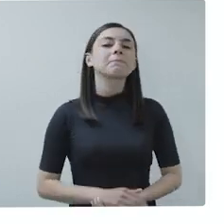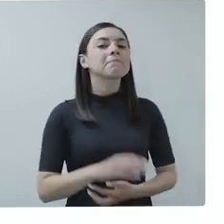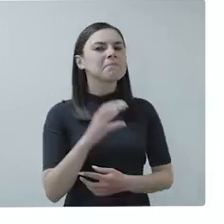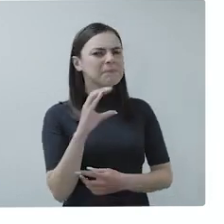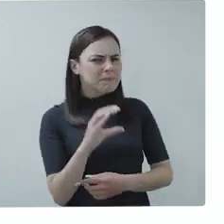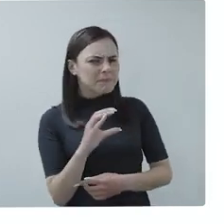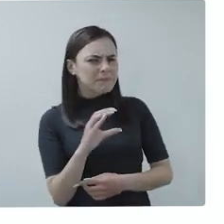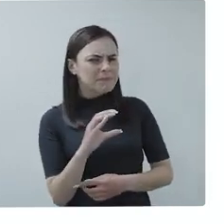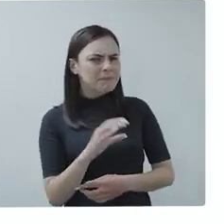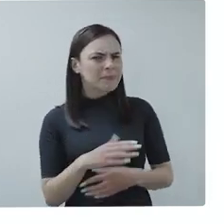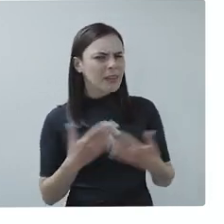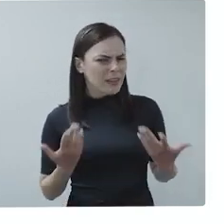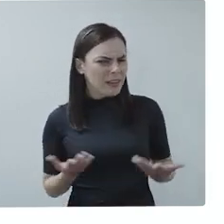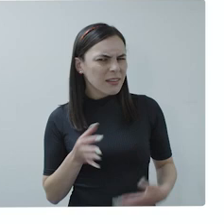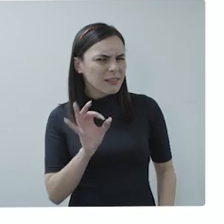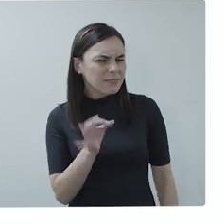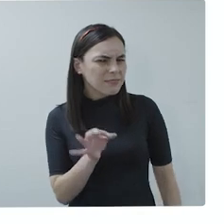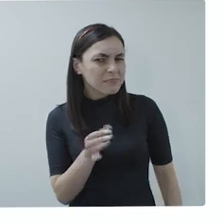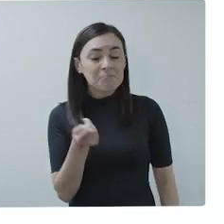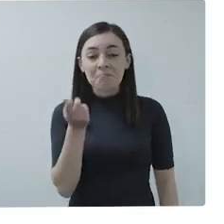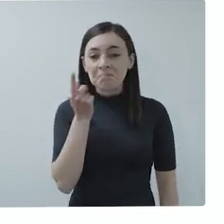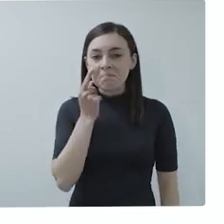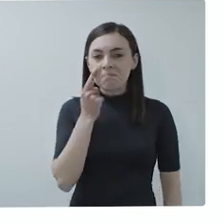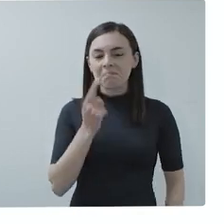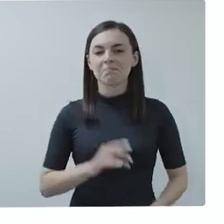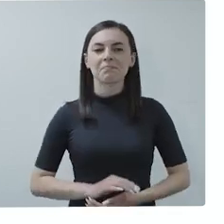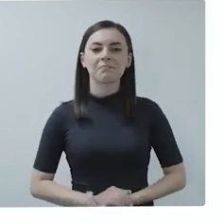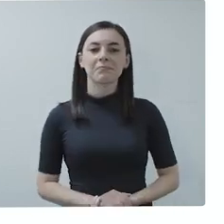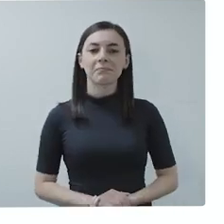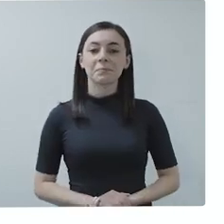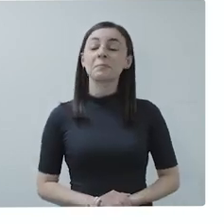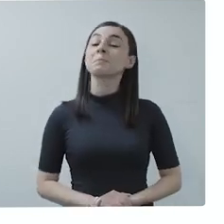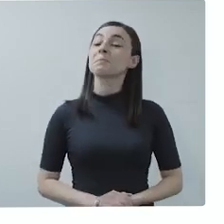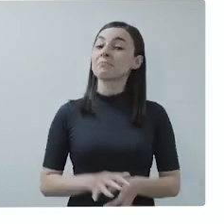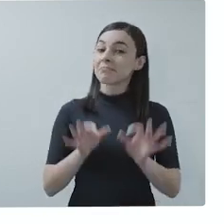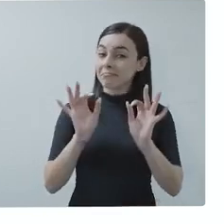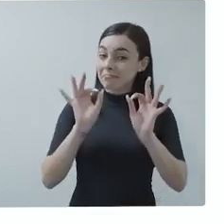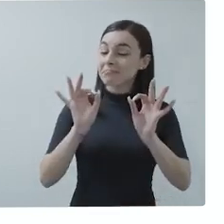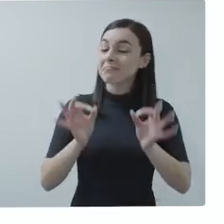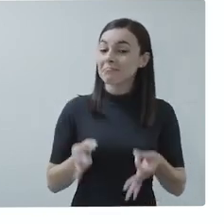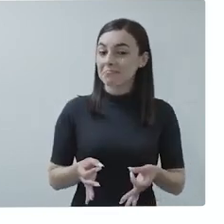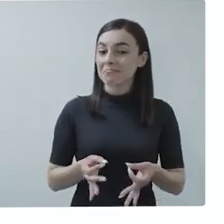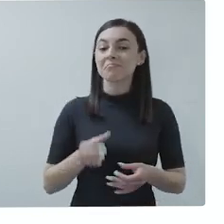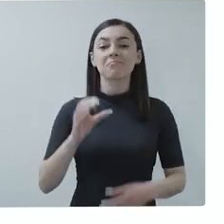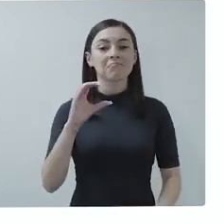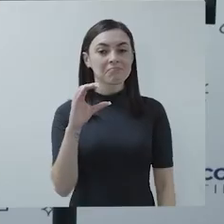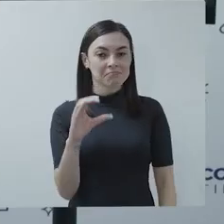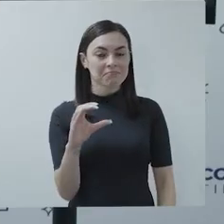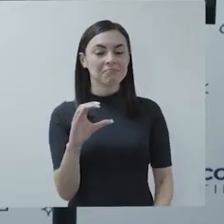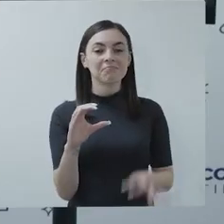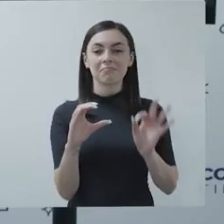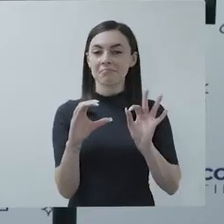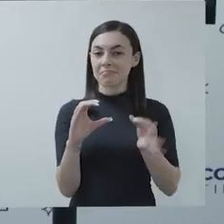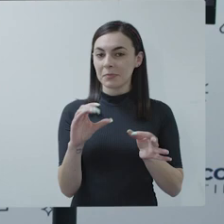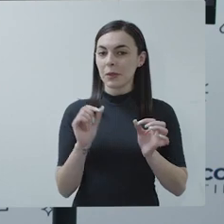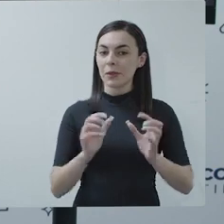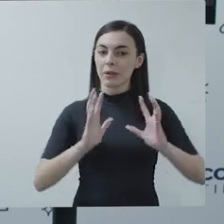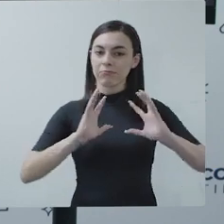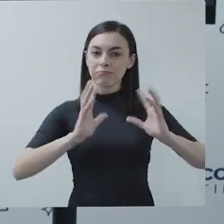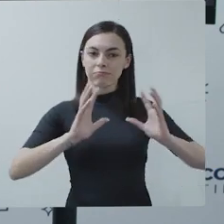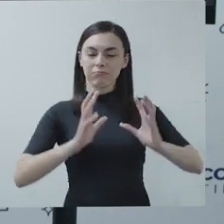C! C? Será que é? Vamos ver. Isso mesmo! A letra C é a bola